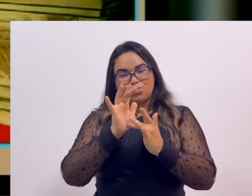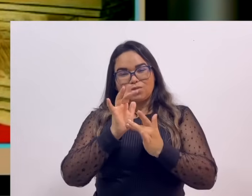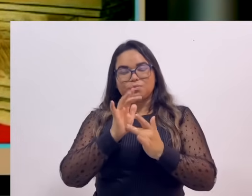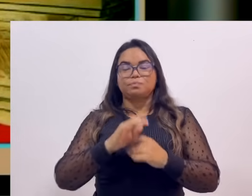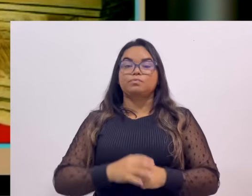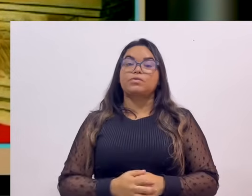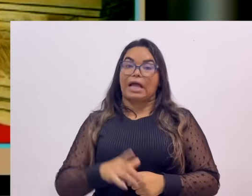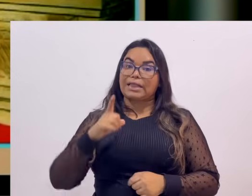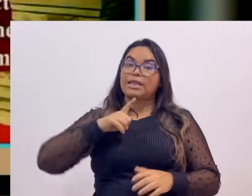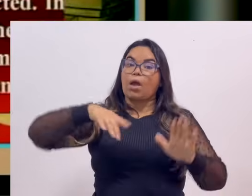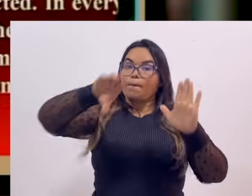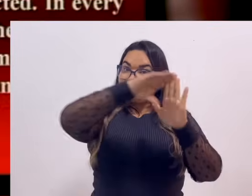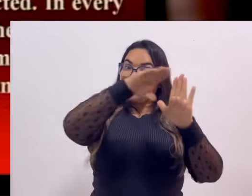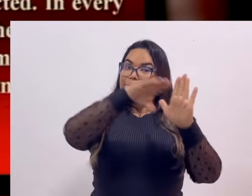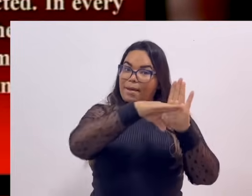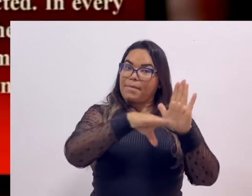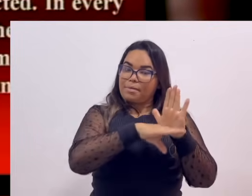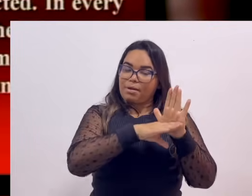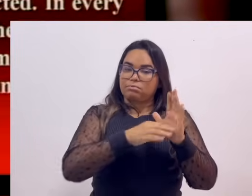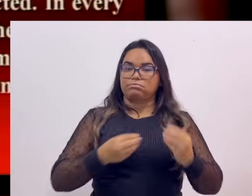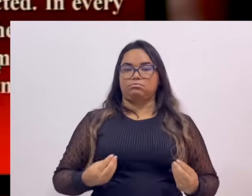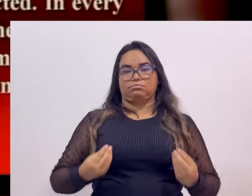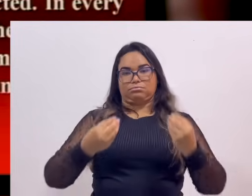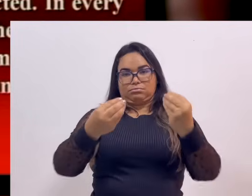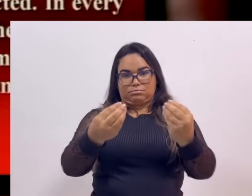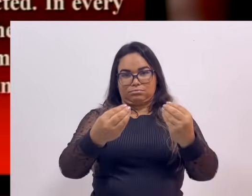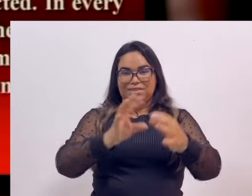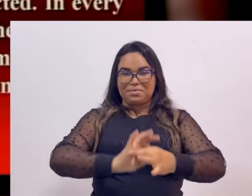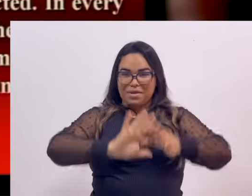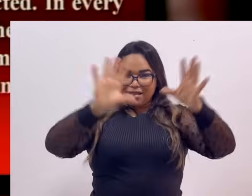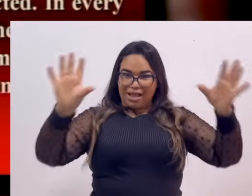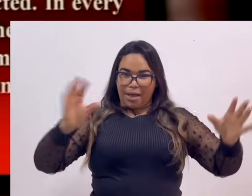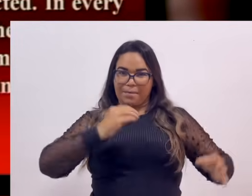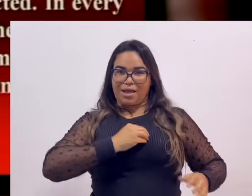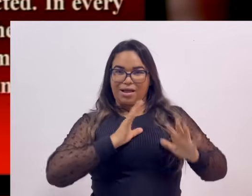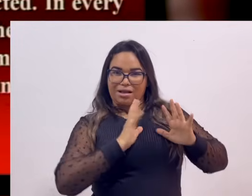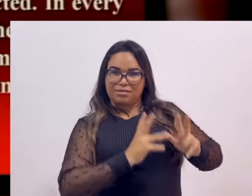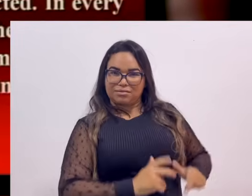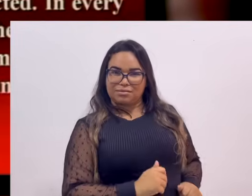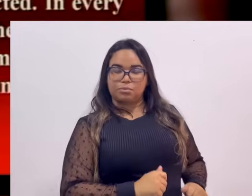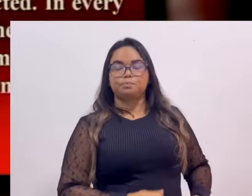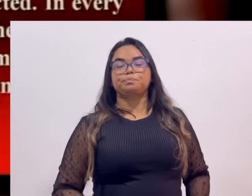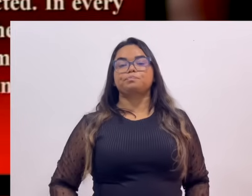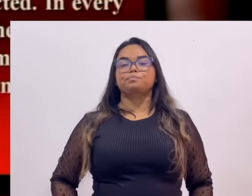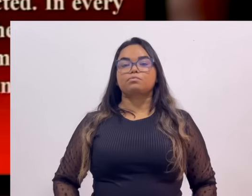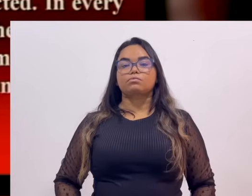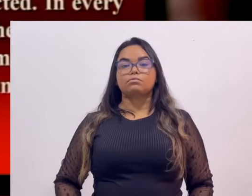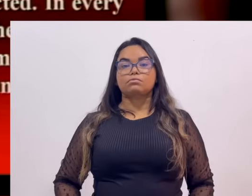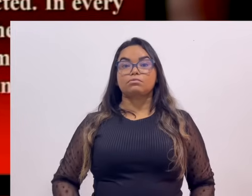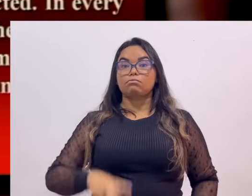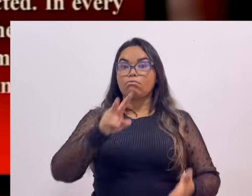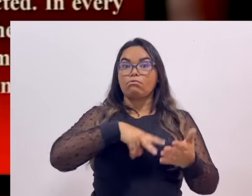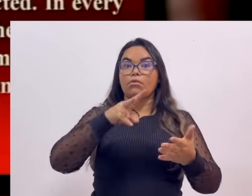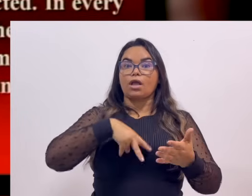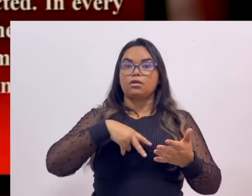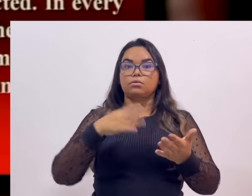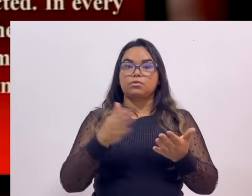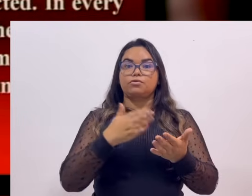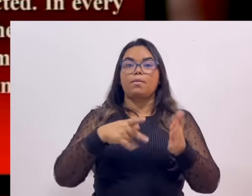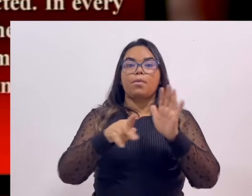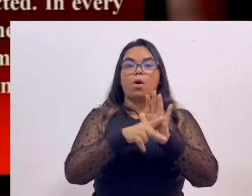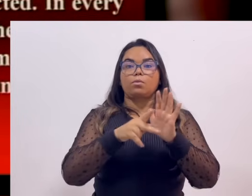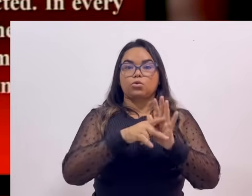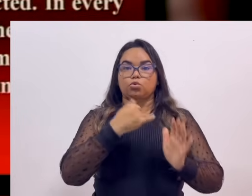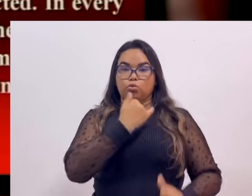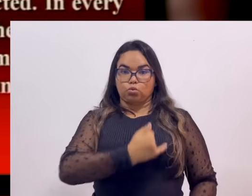um plano para nos livrar do pecado assim é preciso pôr as mãos sobre o cordeiro vamos ler o que diz a enciclopédia judaica sobre